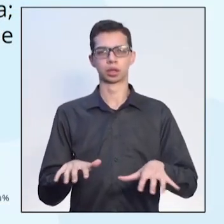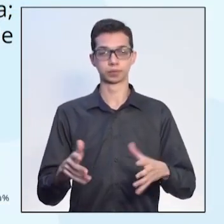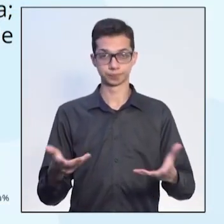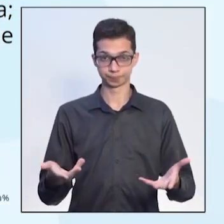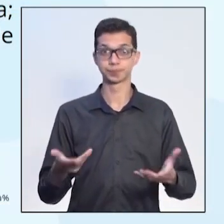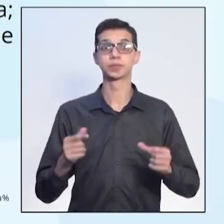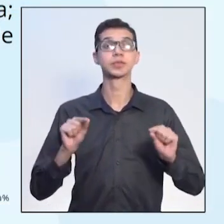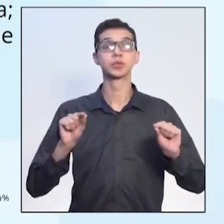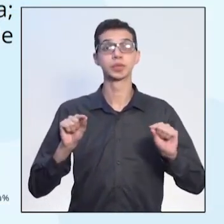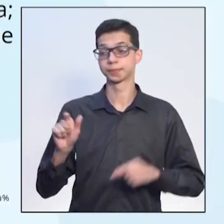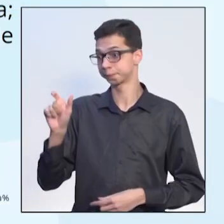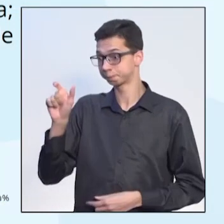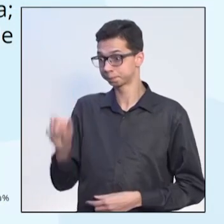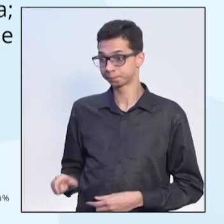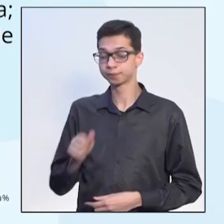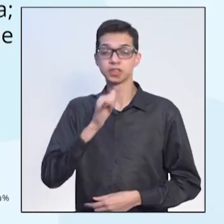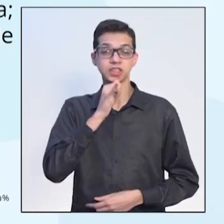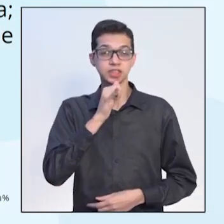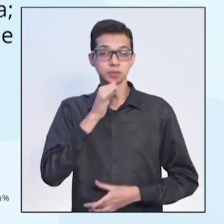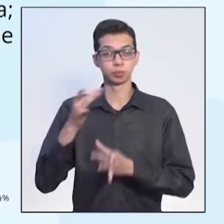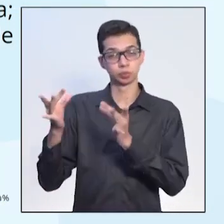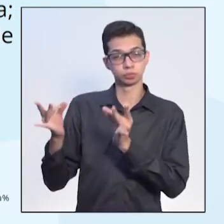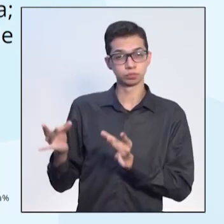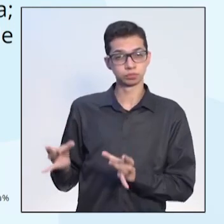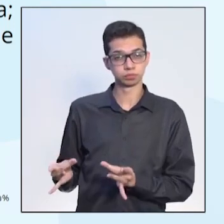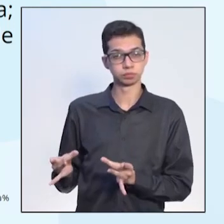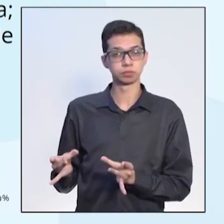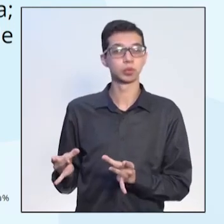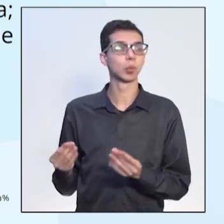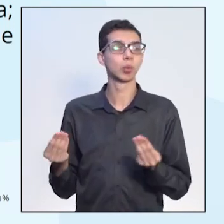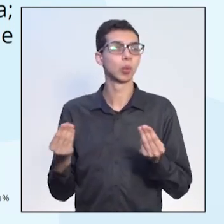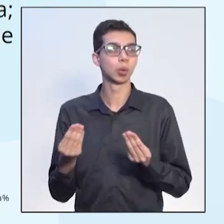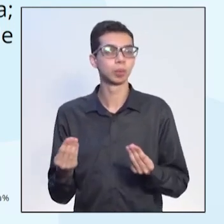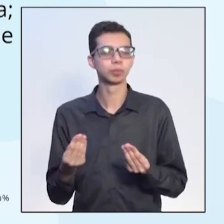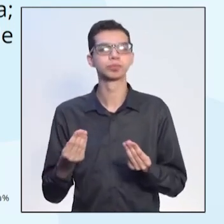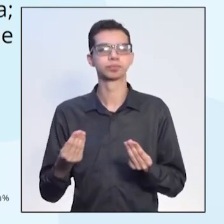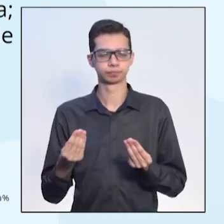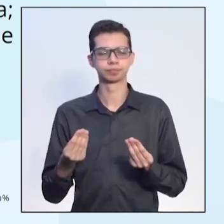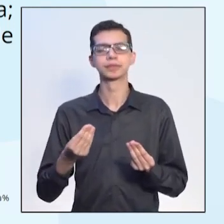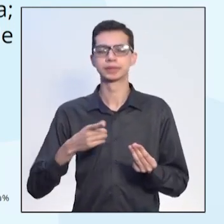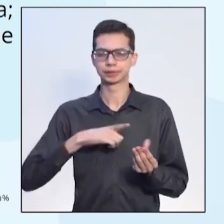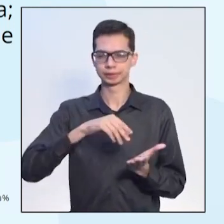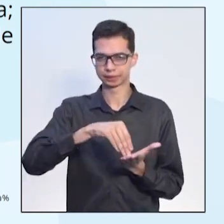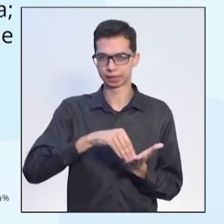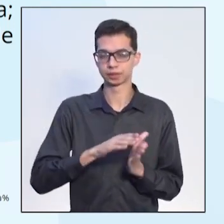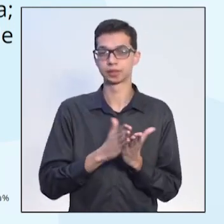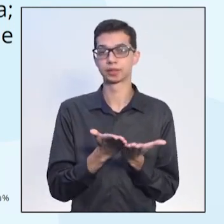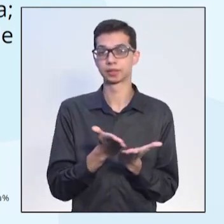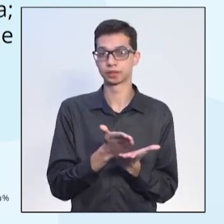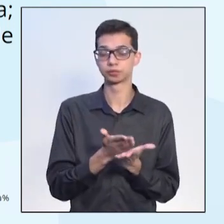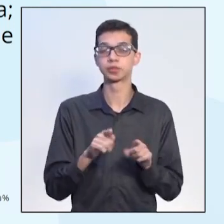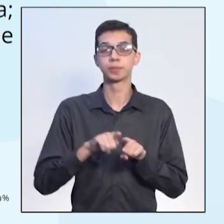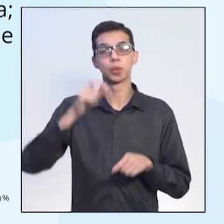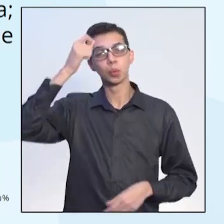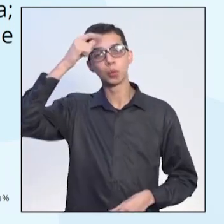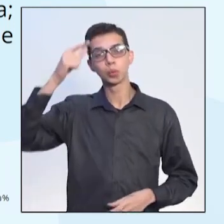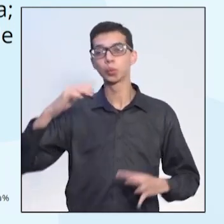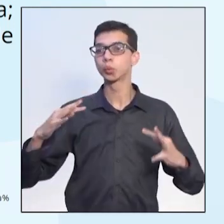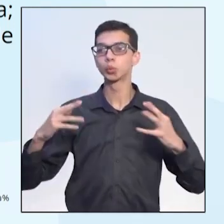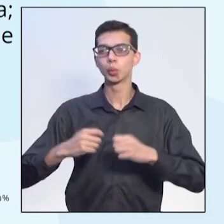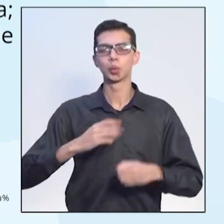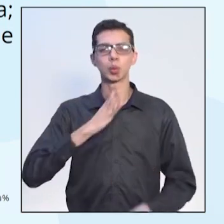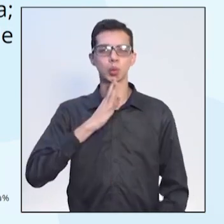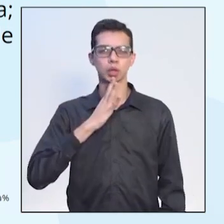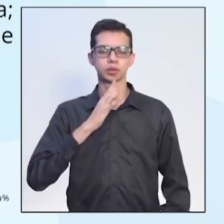é uma criatura cujo estereótipo se define nos livros e na cultura popular como um